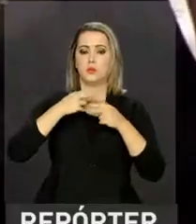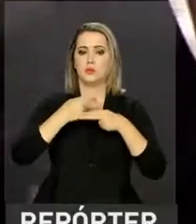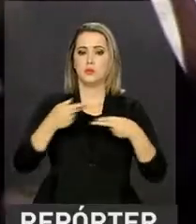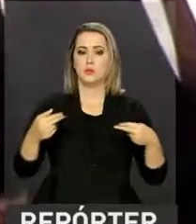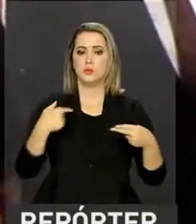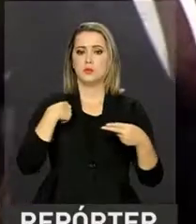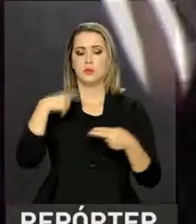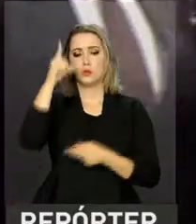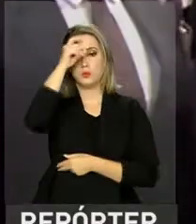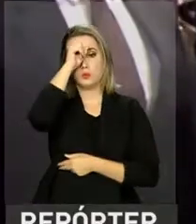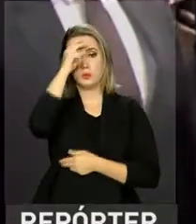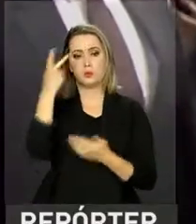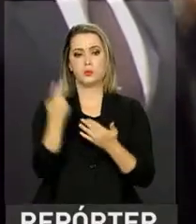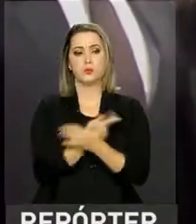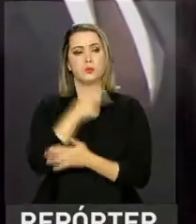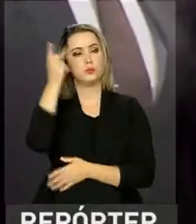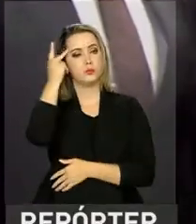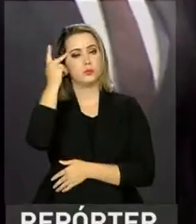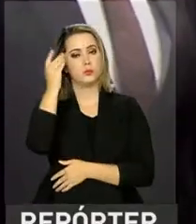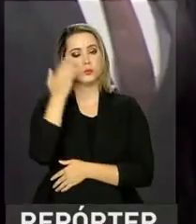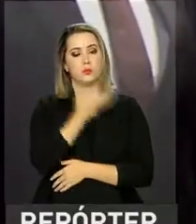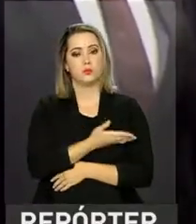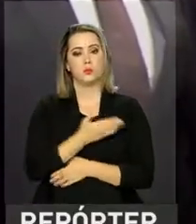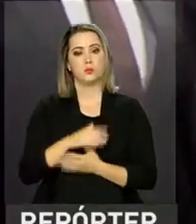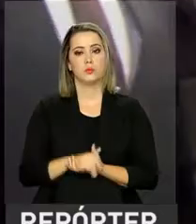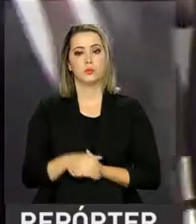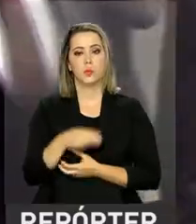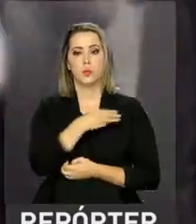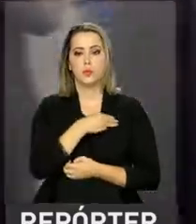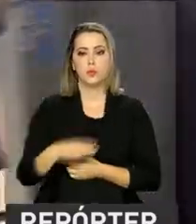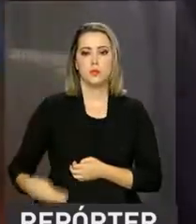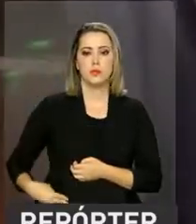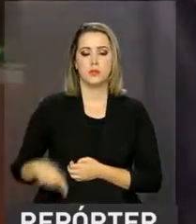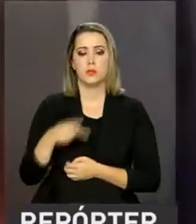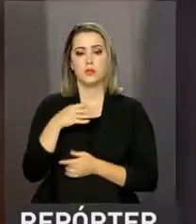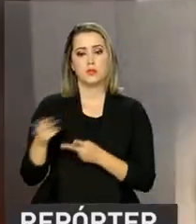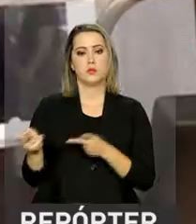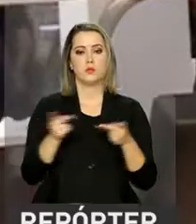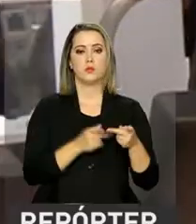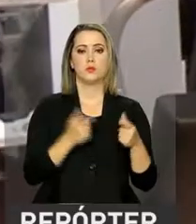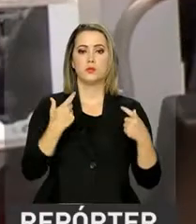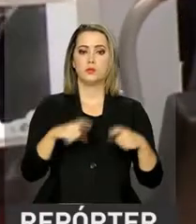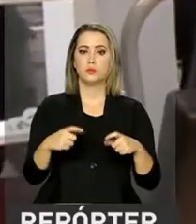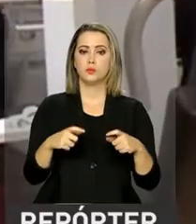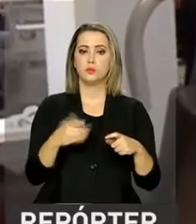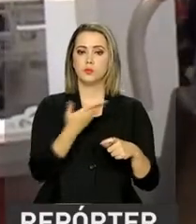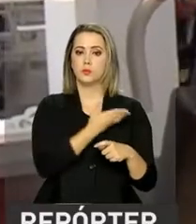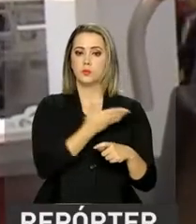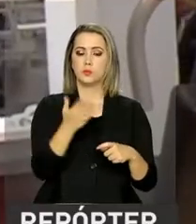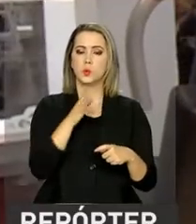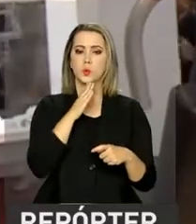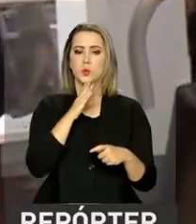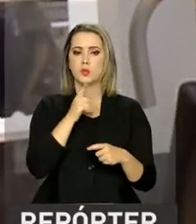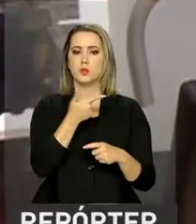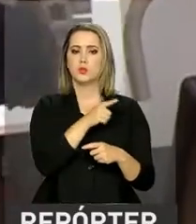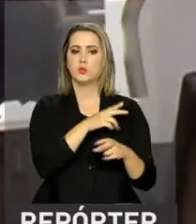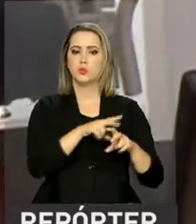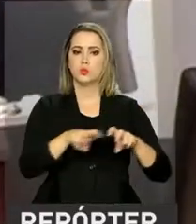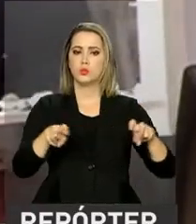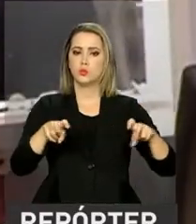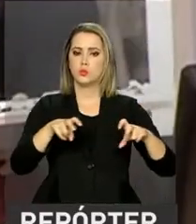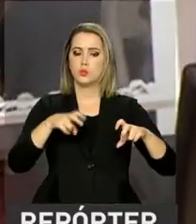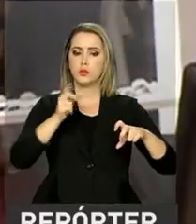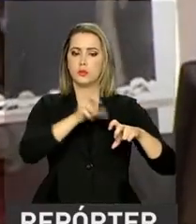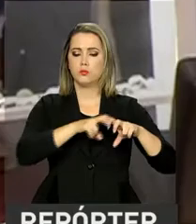serviços hospitalares realizada na capital paulista. O ministro Ricardo Barros visitou o pavilhão da feira, conheceu alguns estandes e